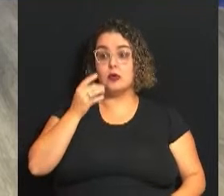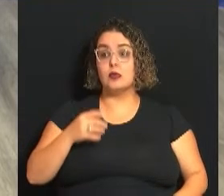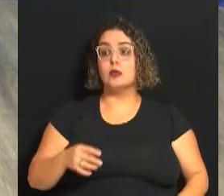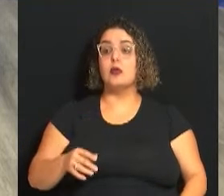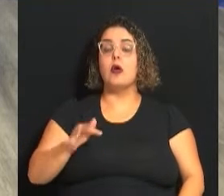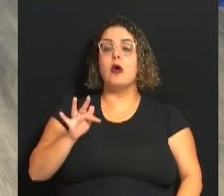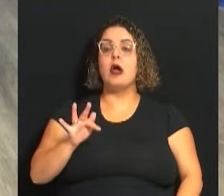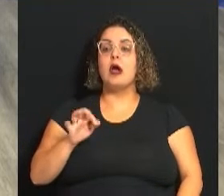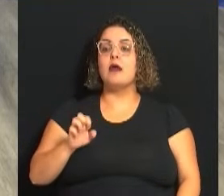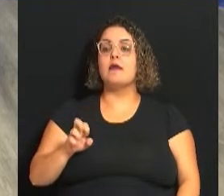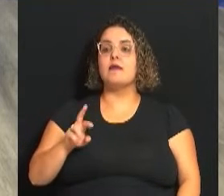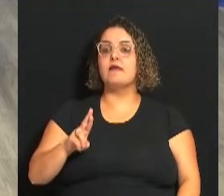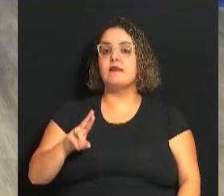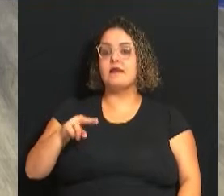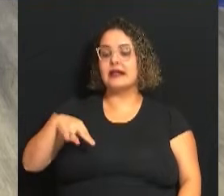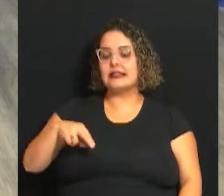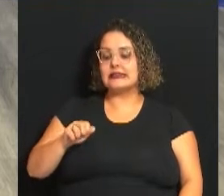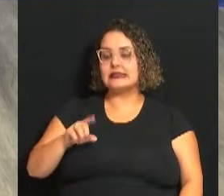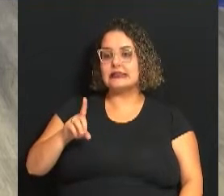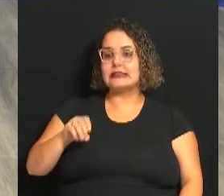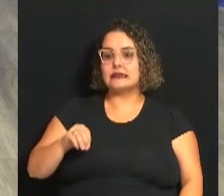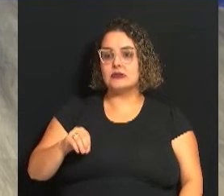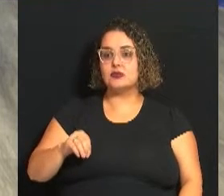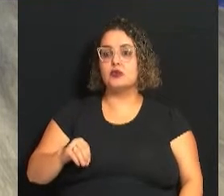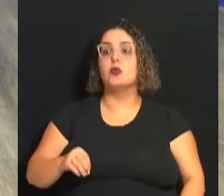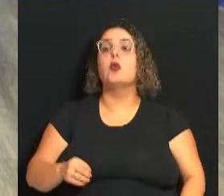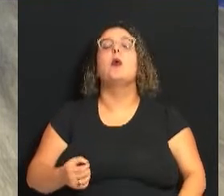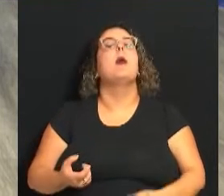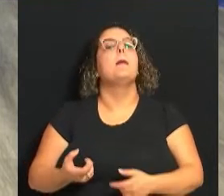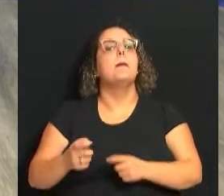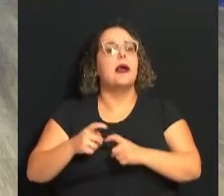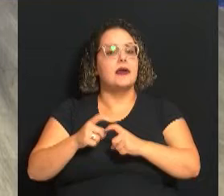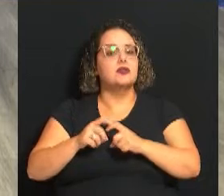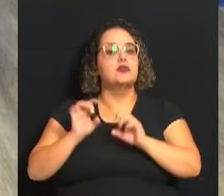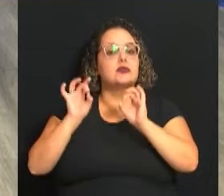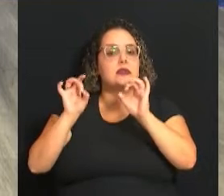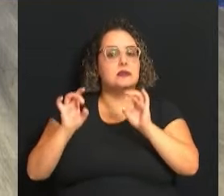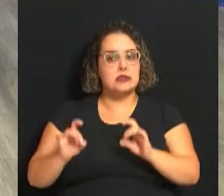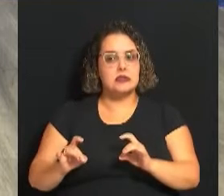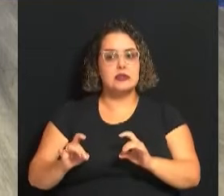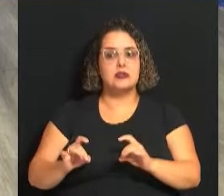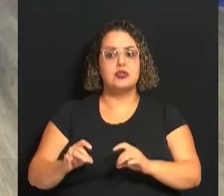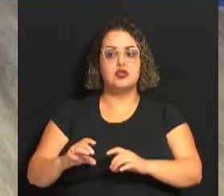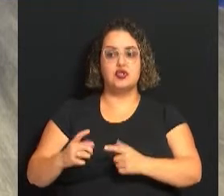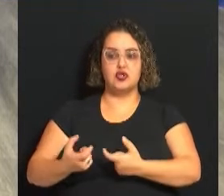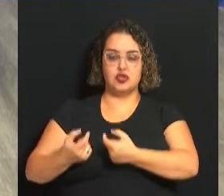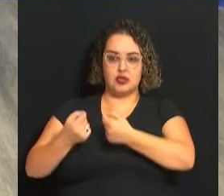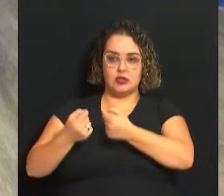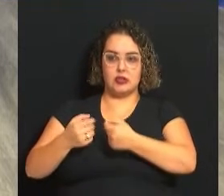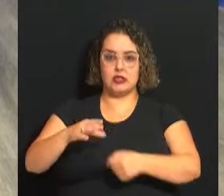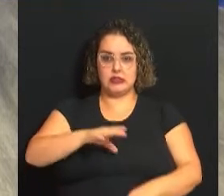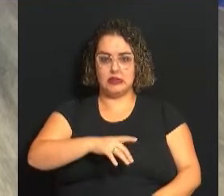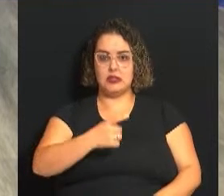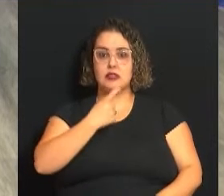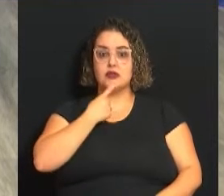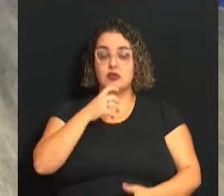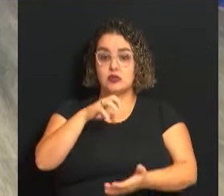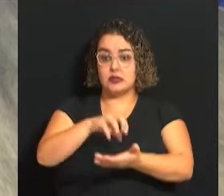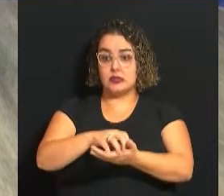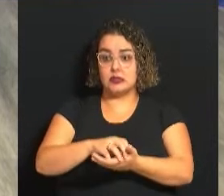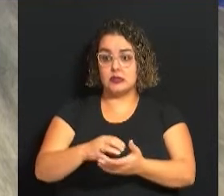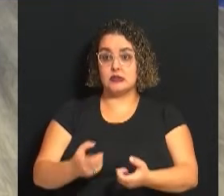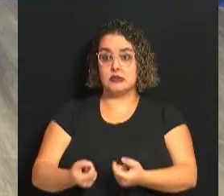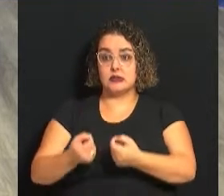Fernando Medina. Ele é oncologista clínico e diretor do Centro de Oncologia de Campinas e do Centro de Câncer da